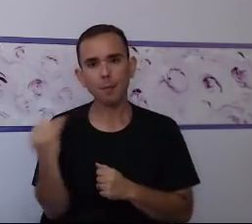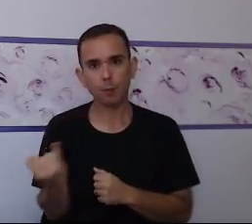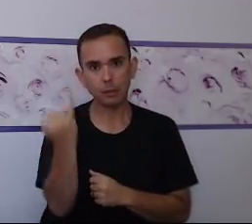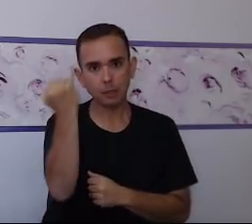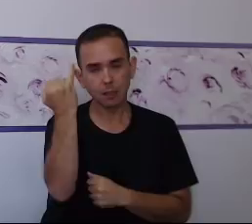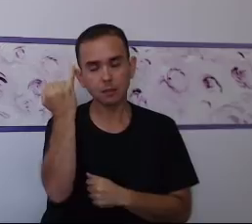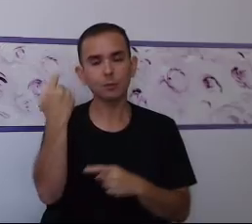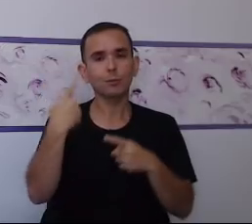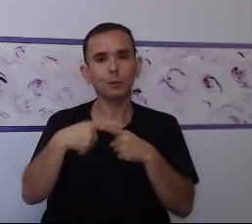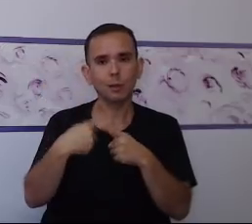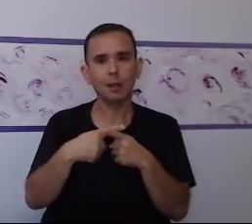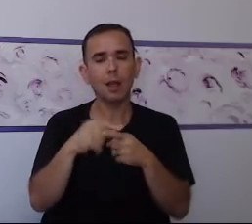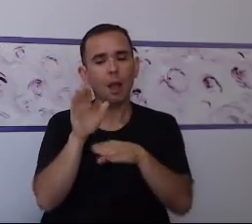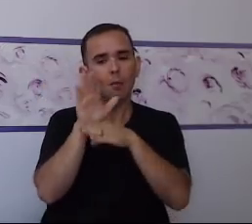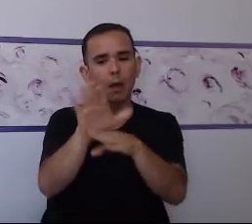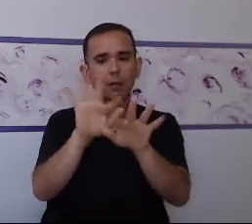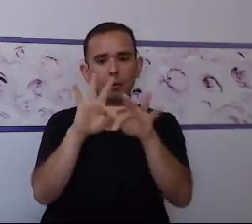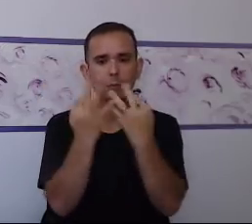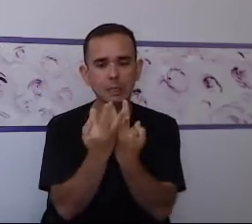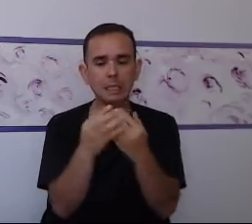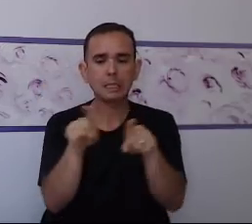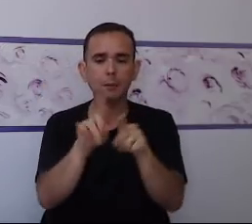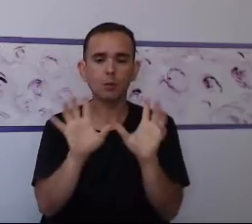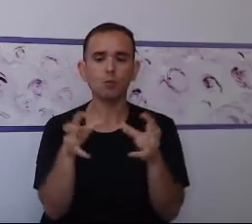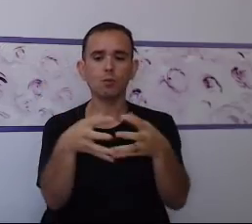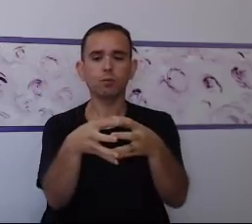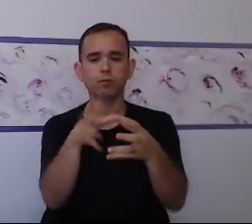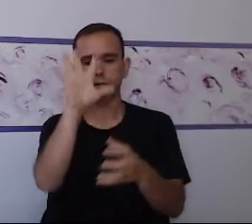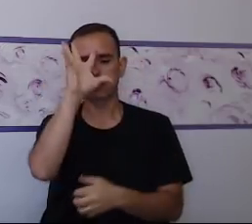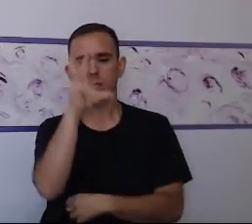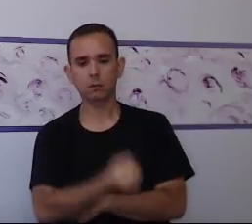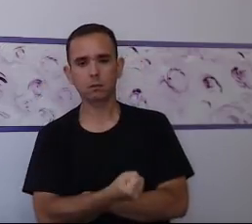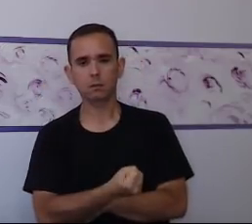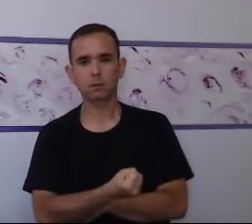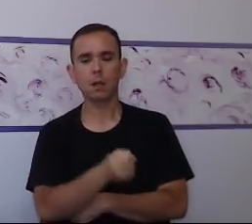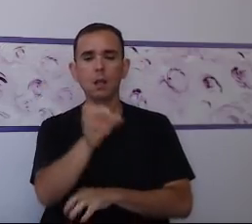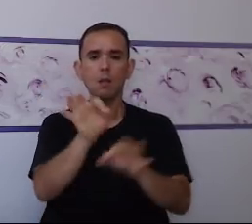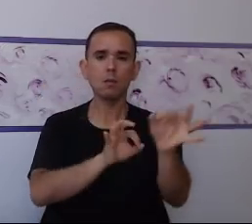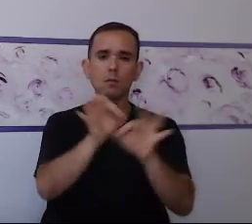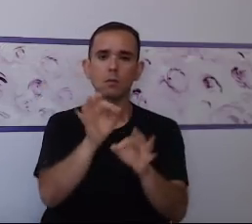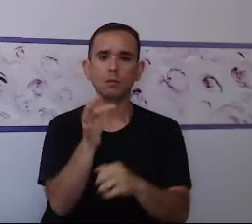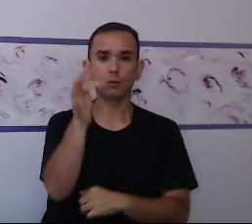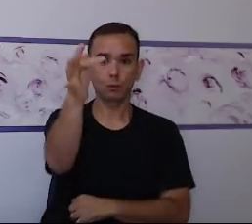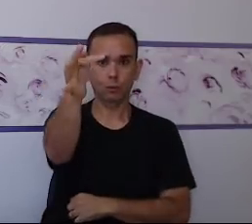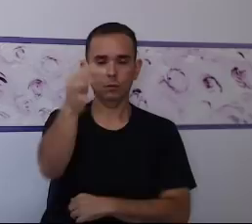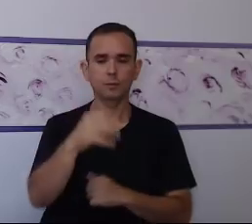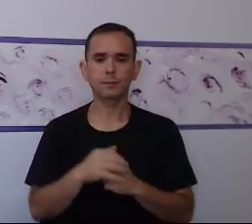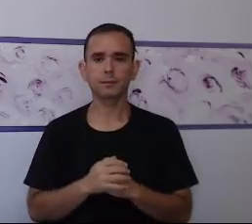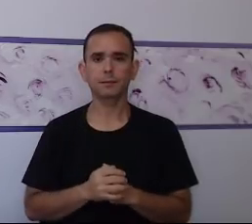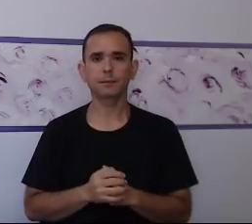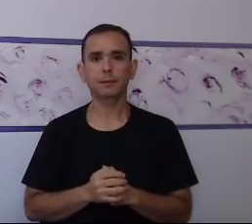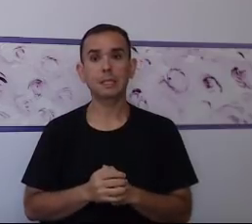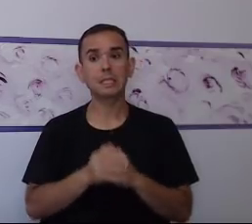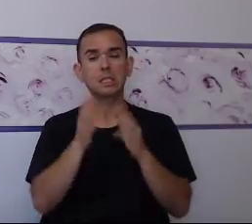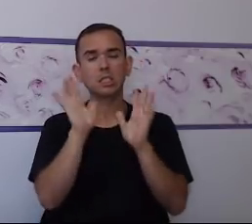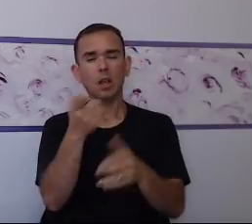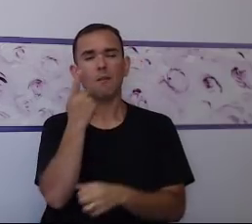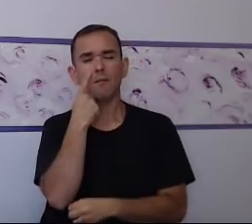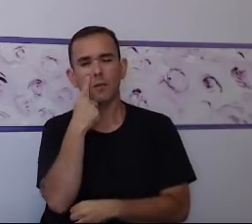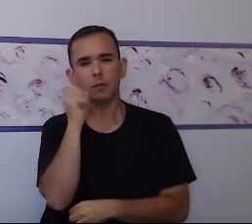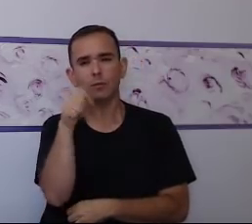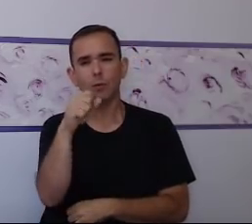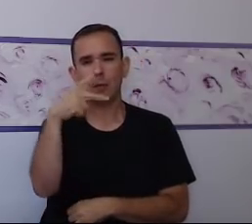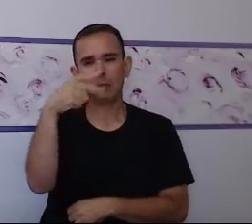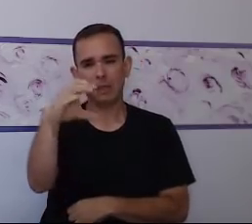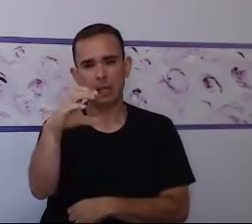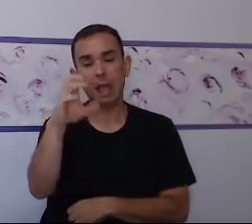importantes porque amparam a família e a equipe nas tomadas de decisão e planejamento do futuro. Já vimos que a PC é